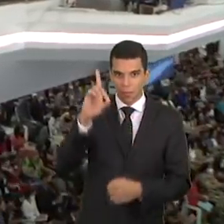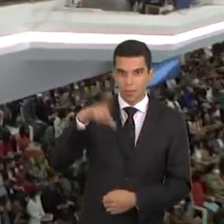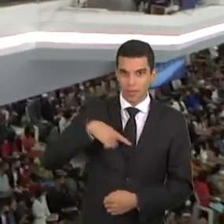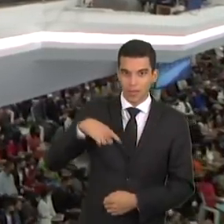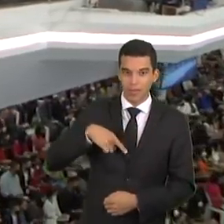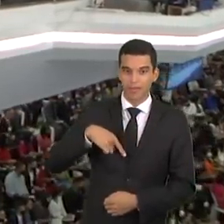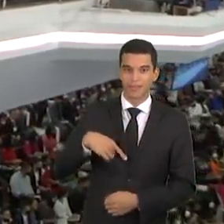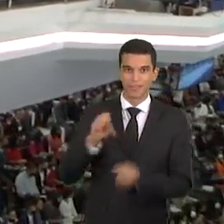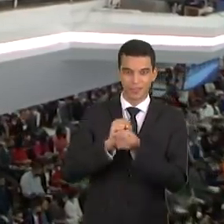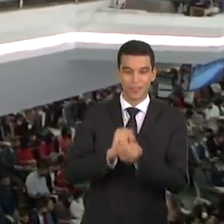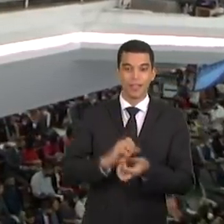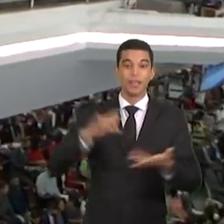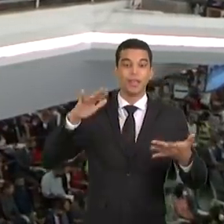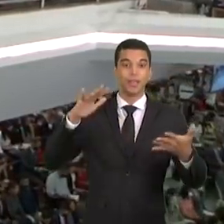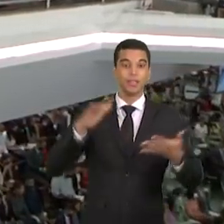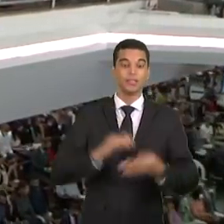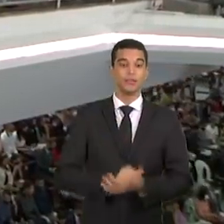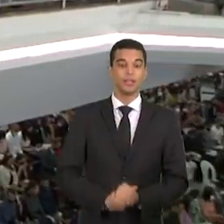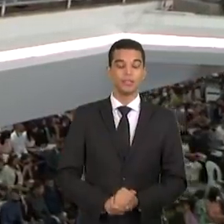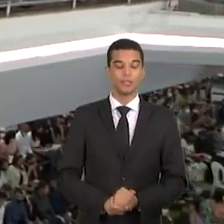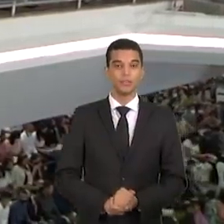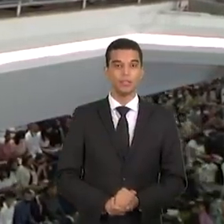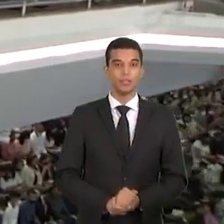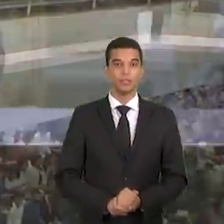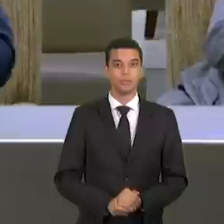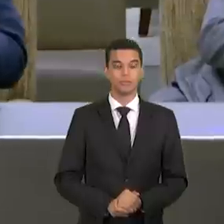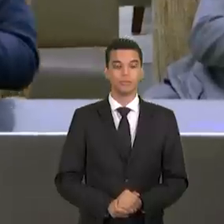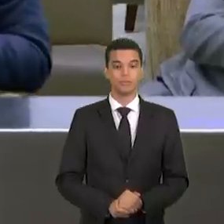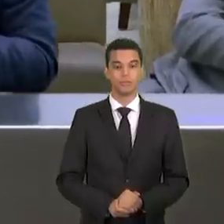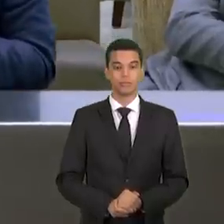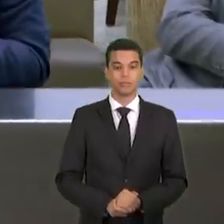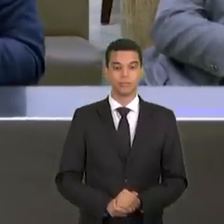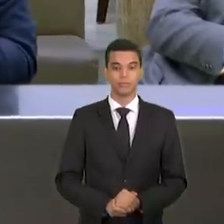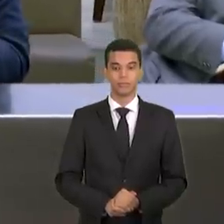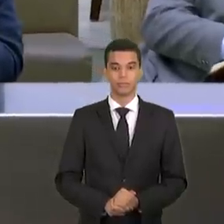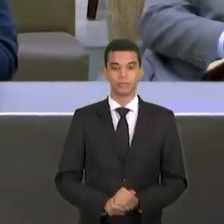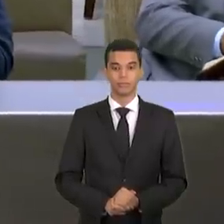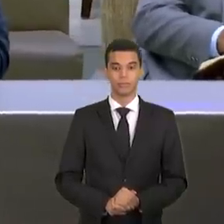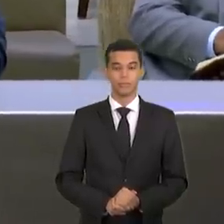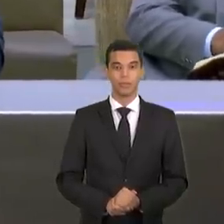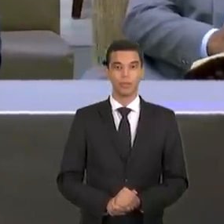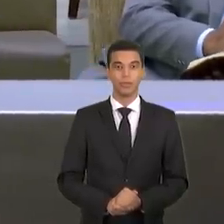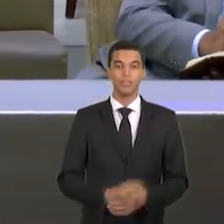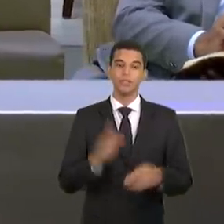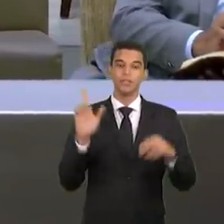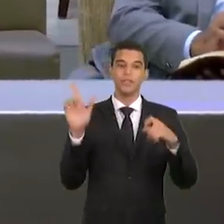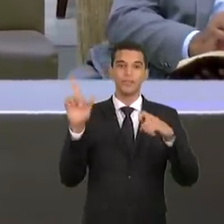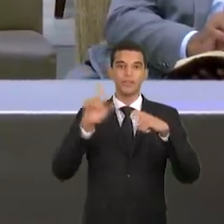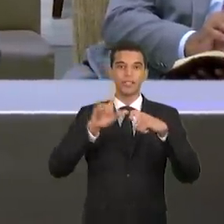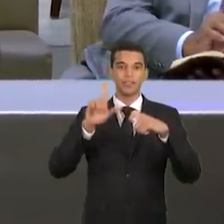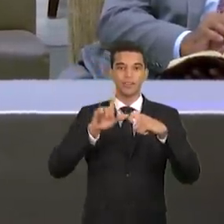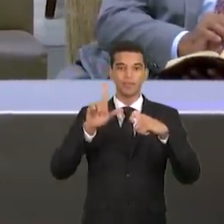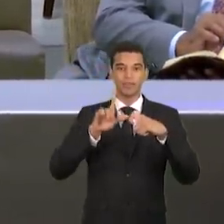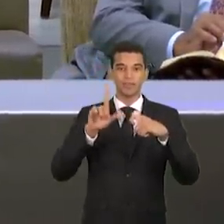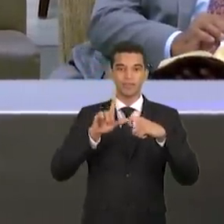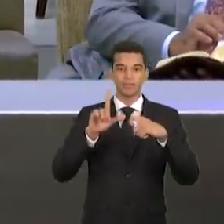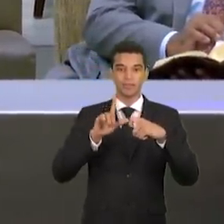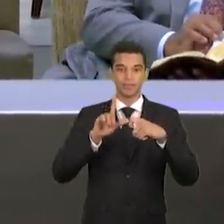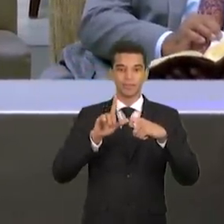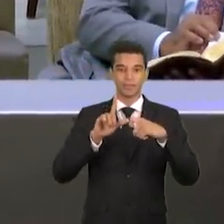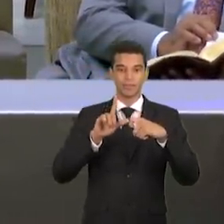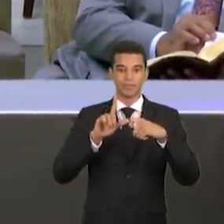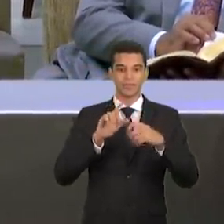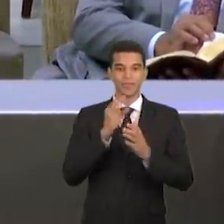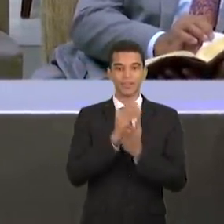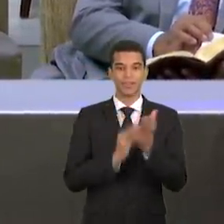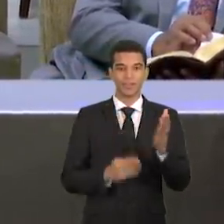Que bonito, um exército armado. Lucas capítulo 12, versículo 35